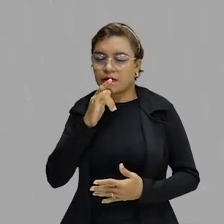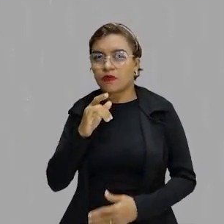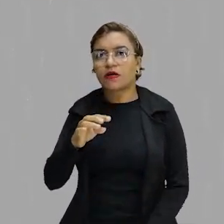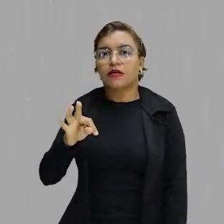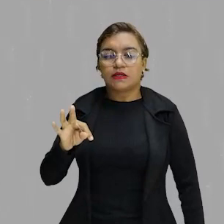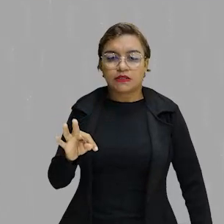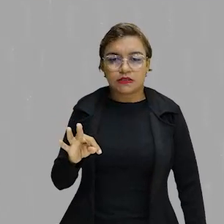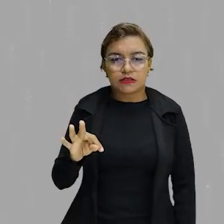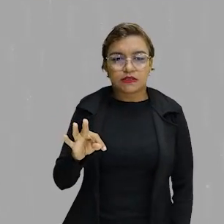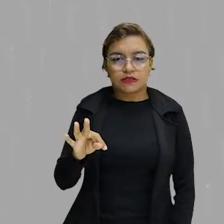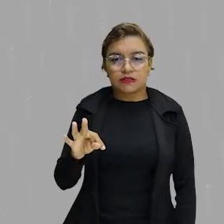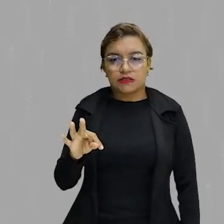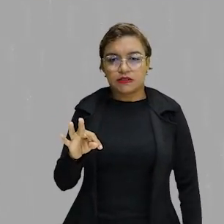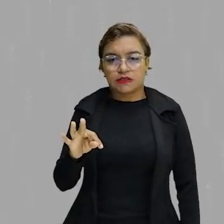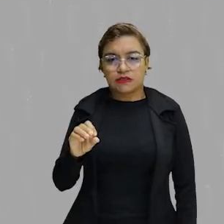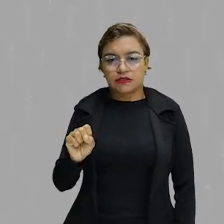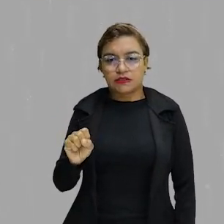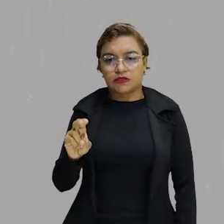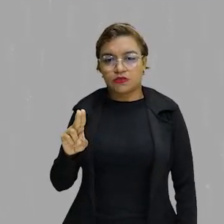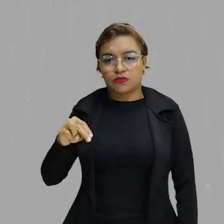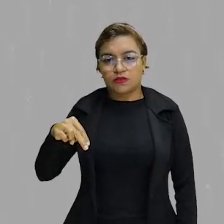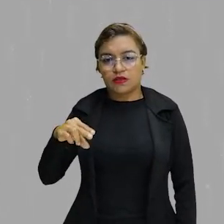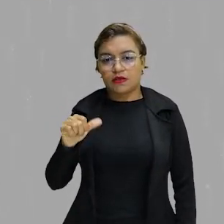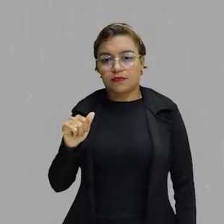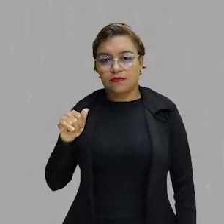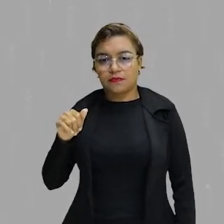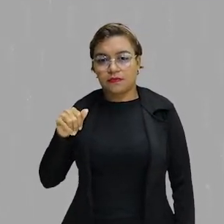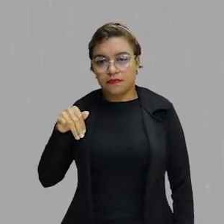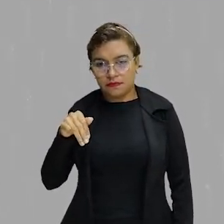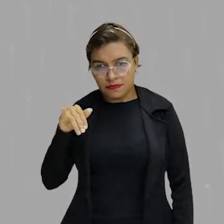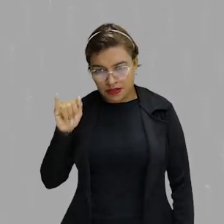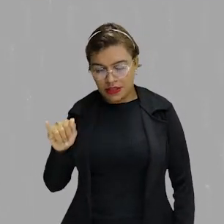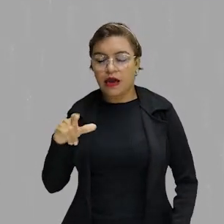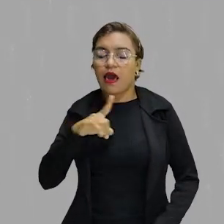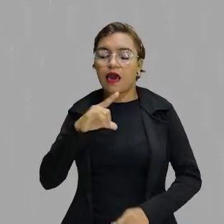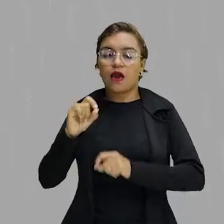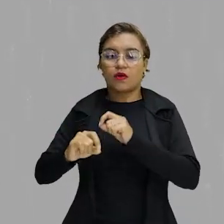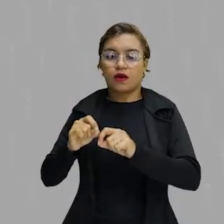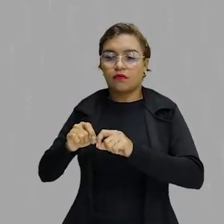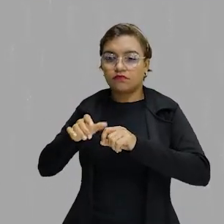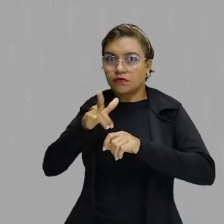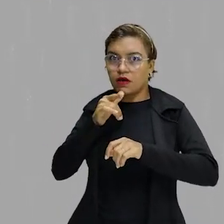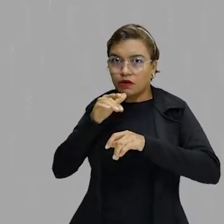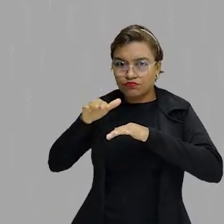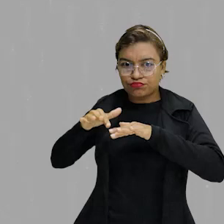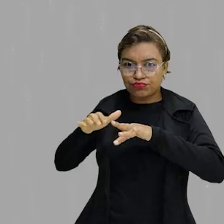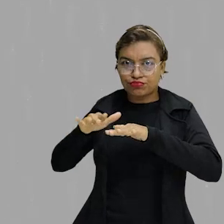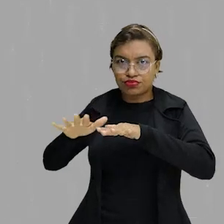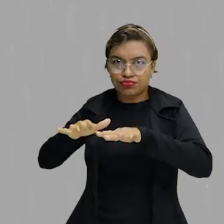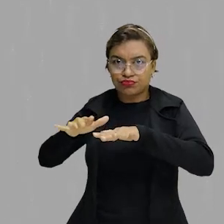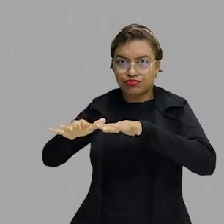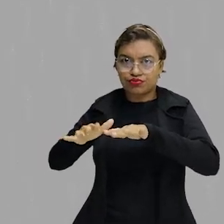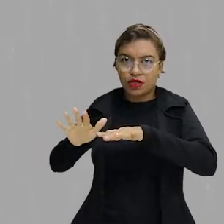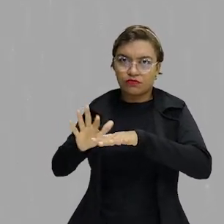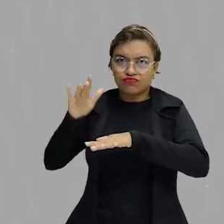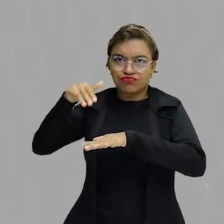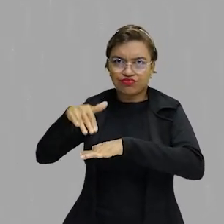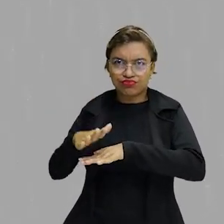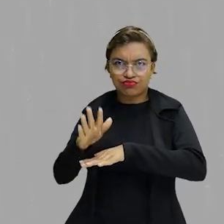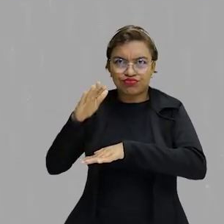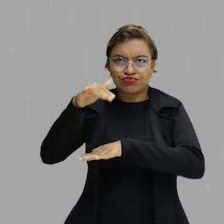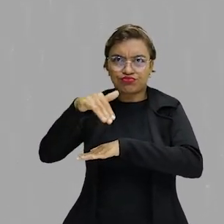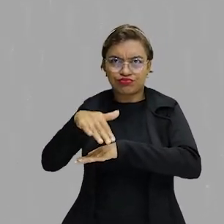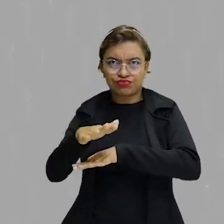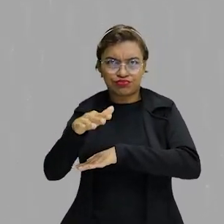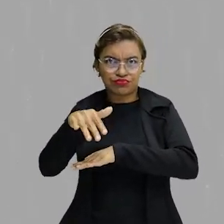acontece no oceano, galera, tá certo? E essa movimentação faz com que a água se movimente em direção à